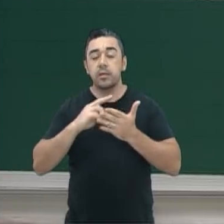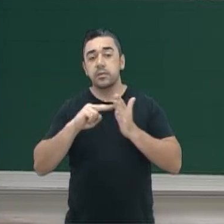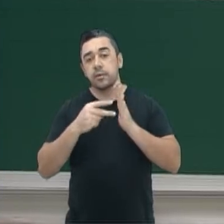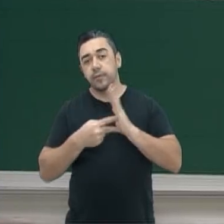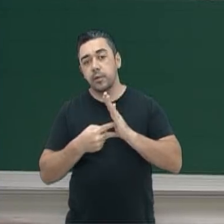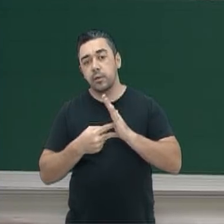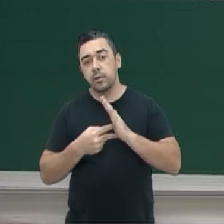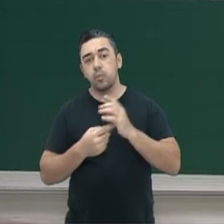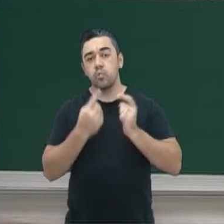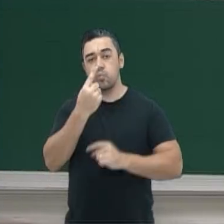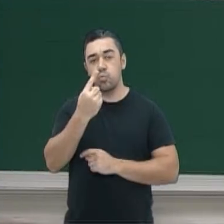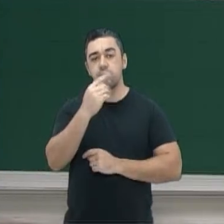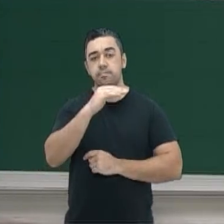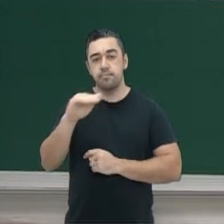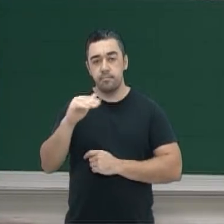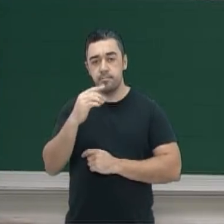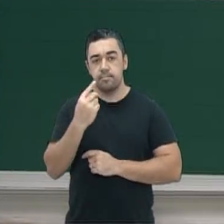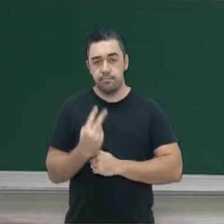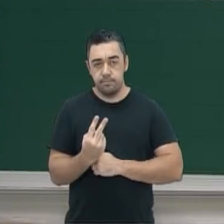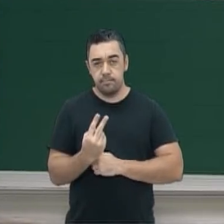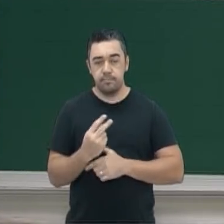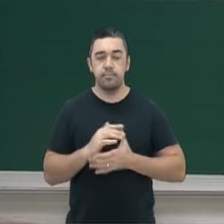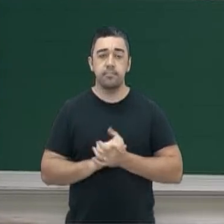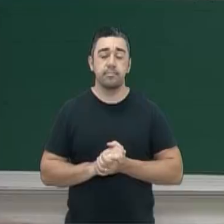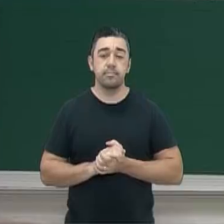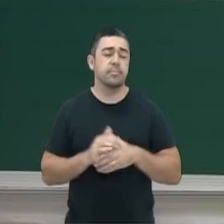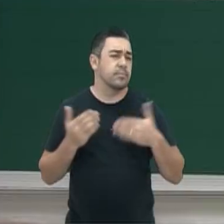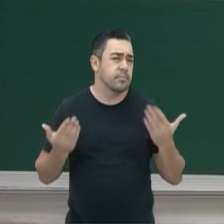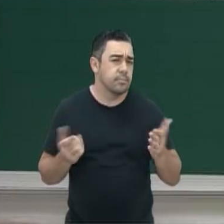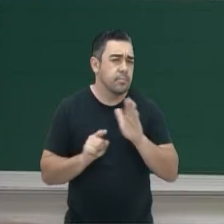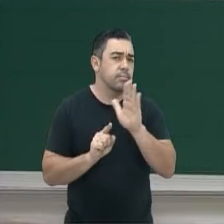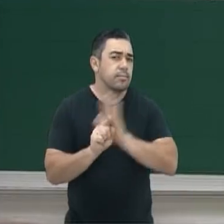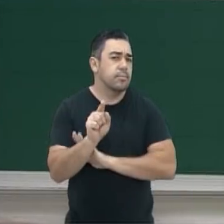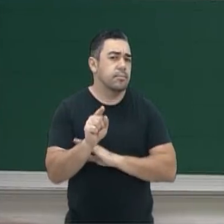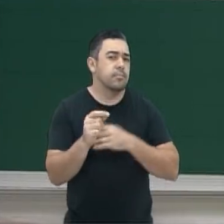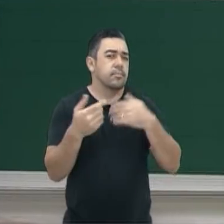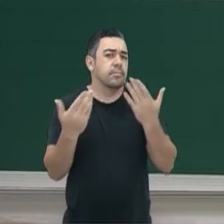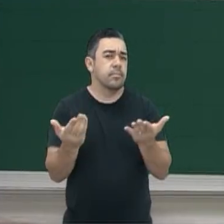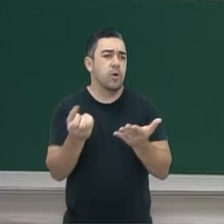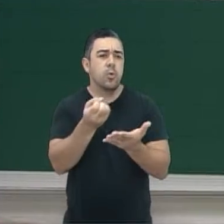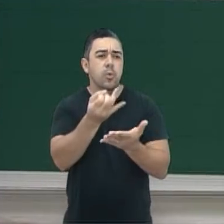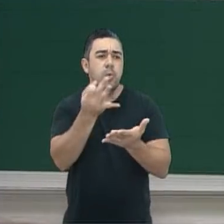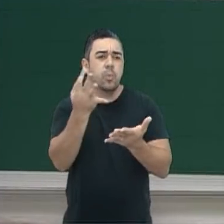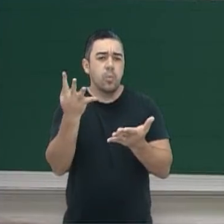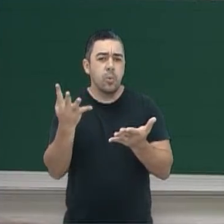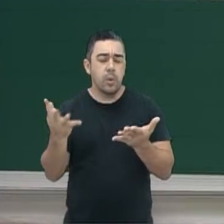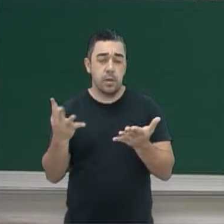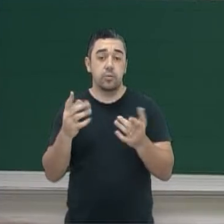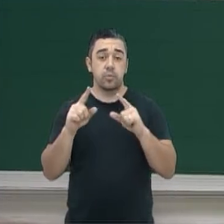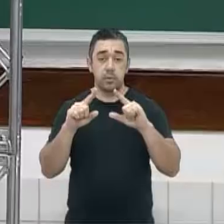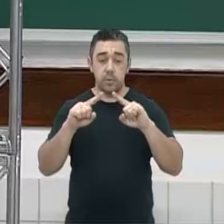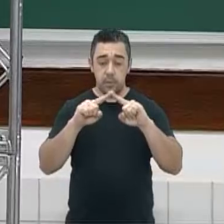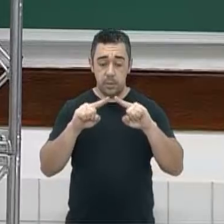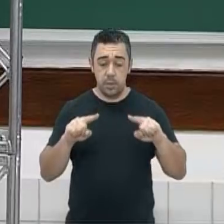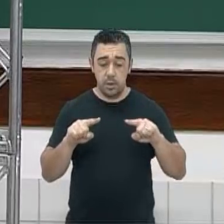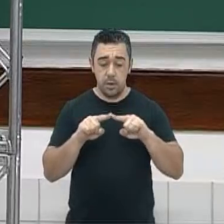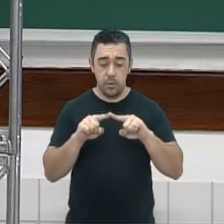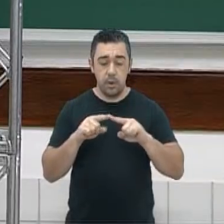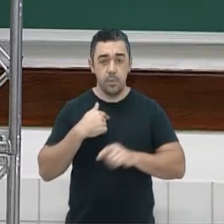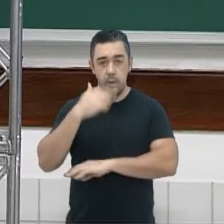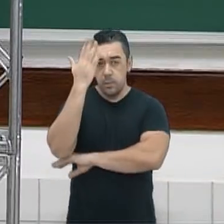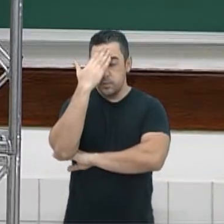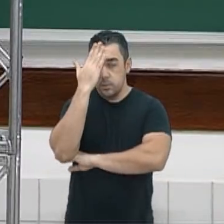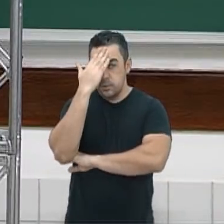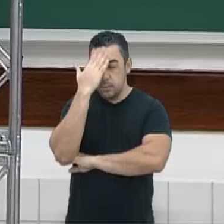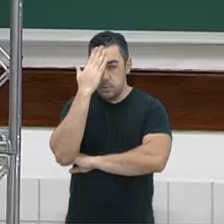metade, 1/2, certo? E aí, quantas unidades? Bom, porque eu sei que o